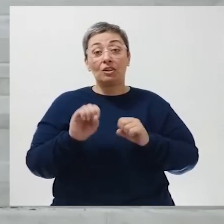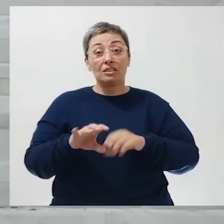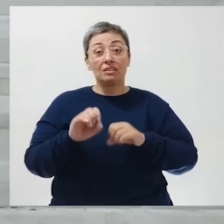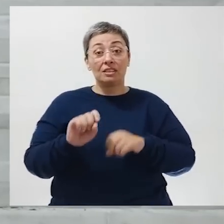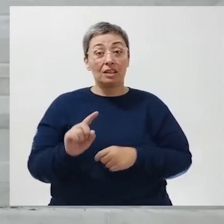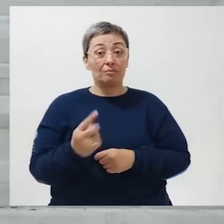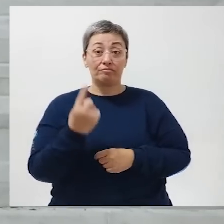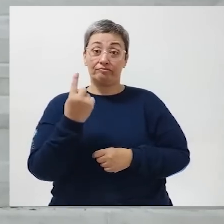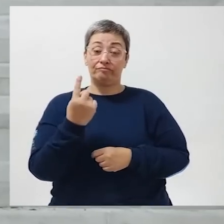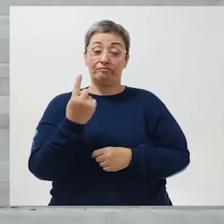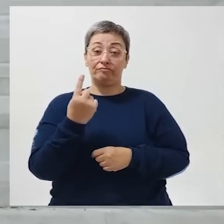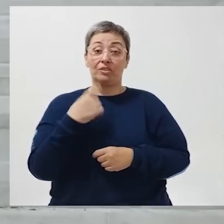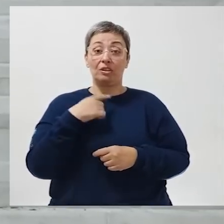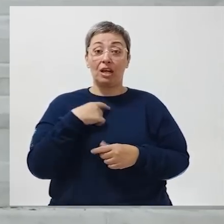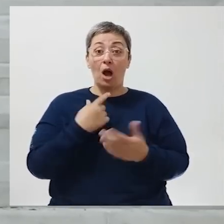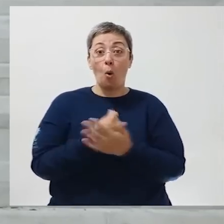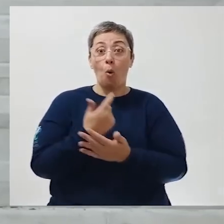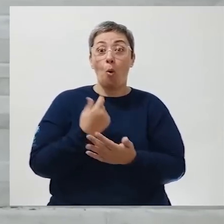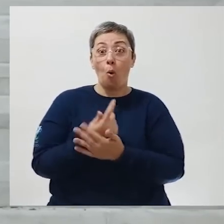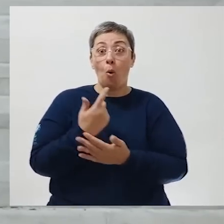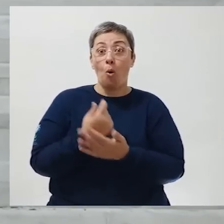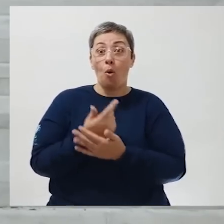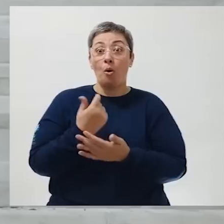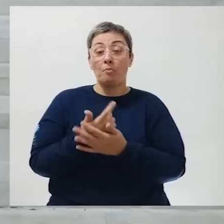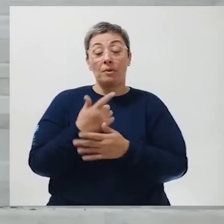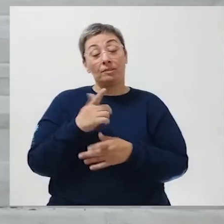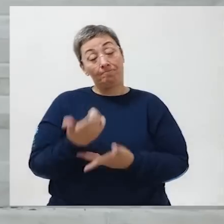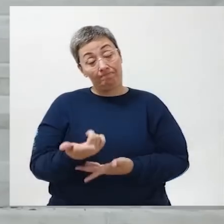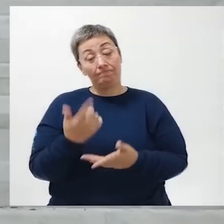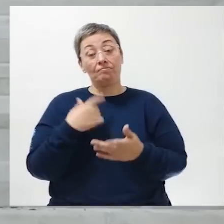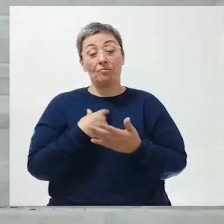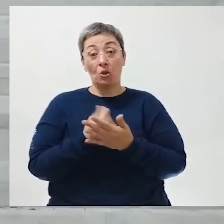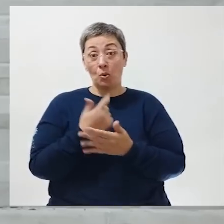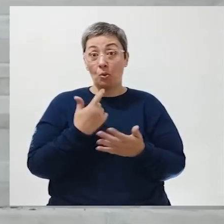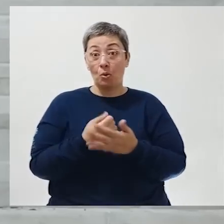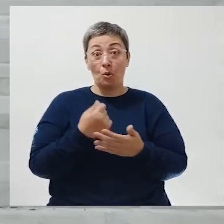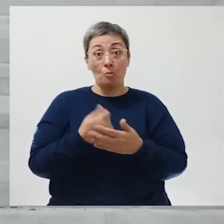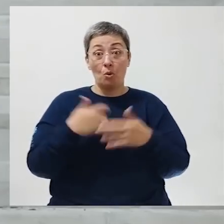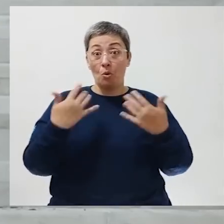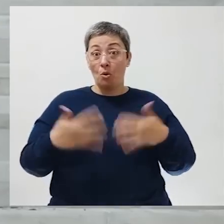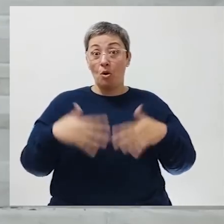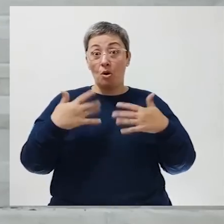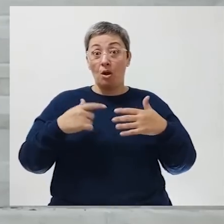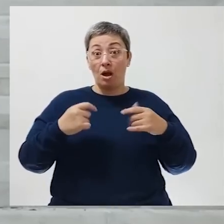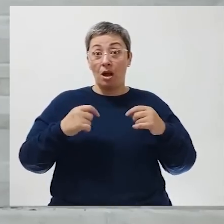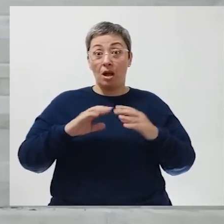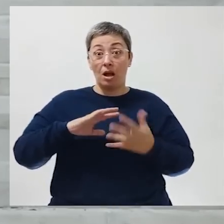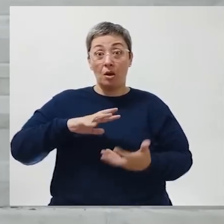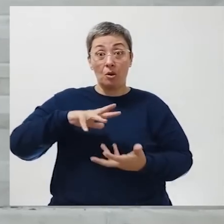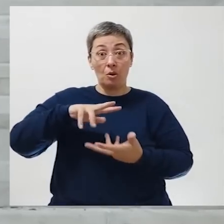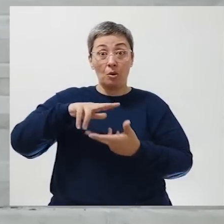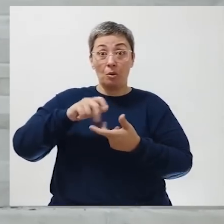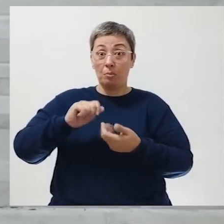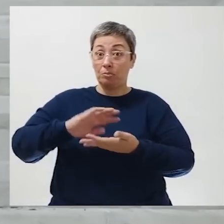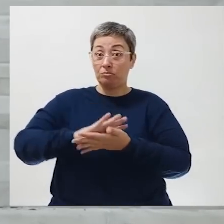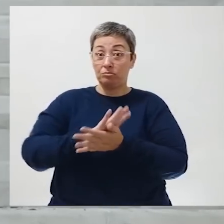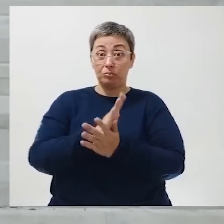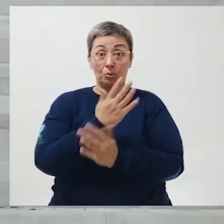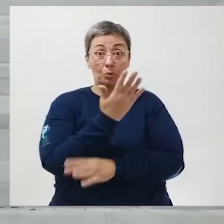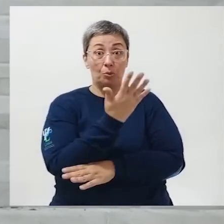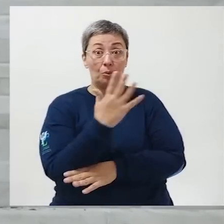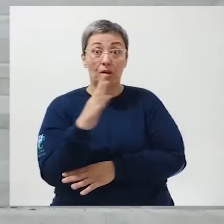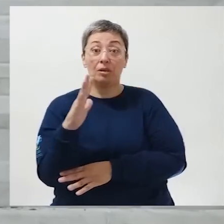coisa para as crianças: o consumismo. Aliás, o consumo desenfreado está acabando com toda a nossa